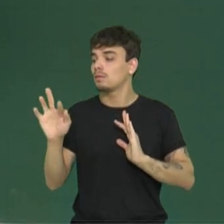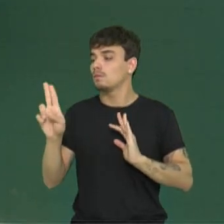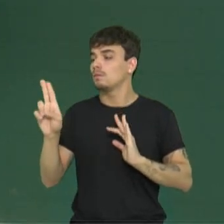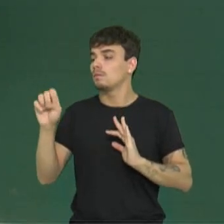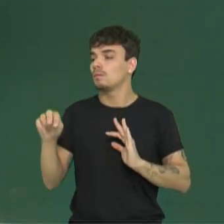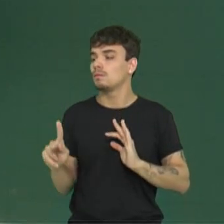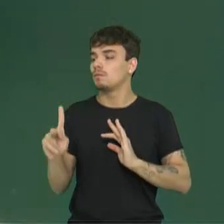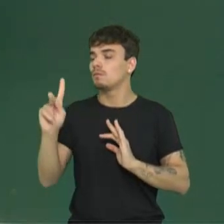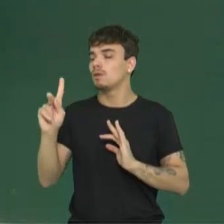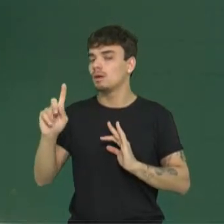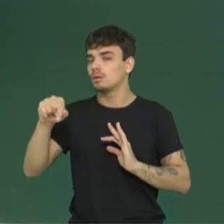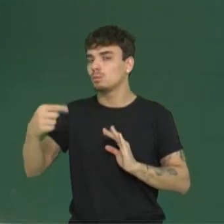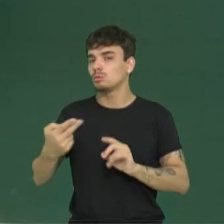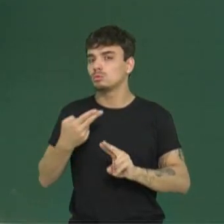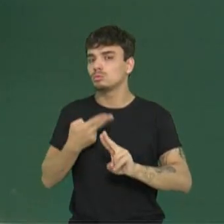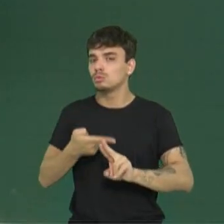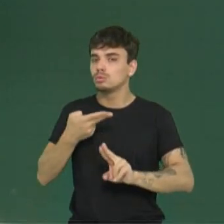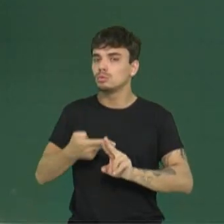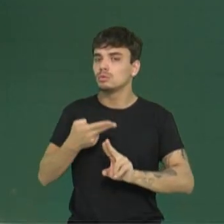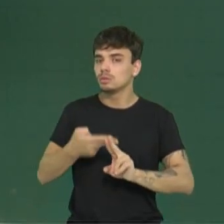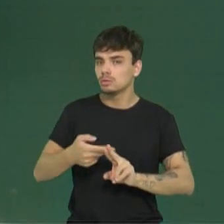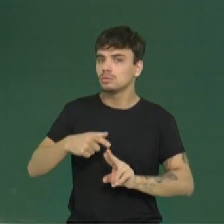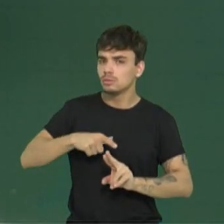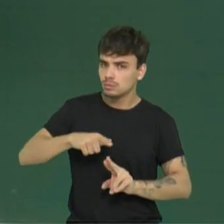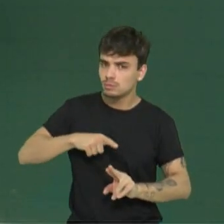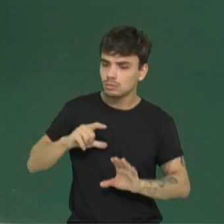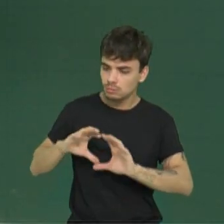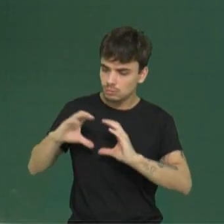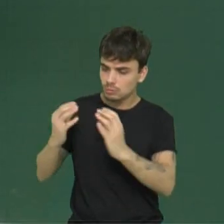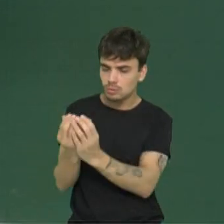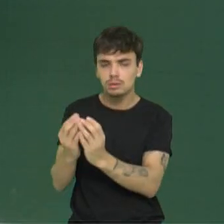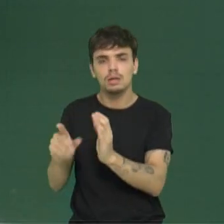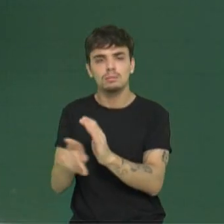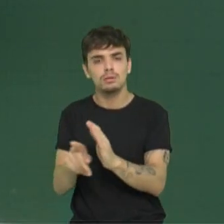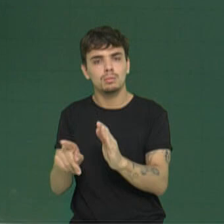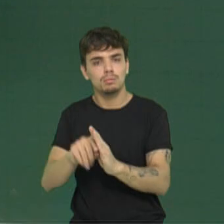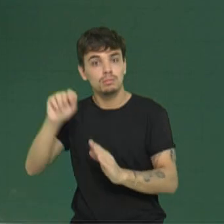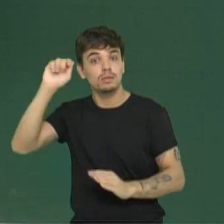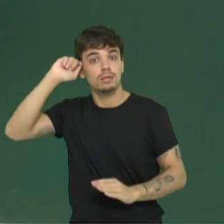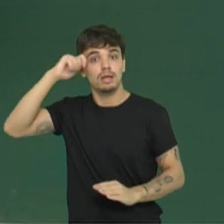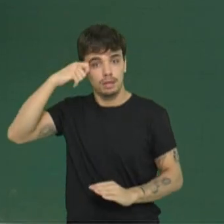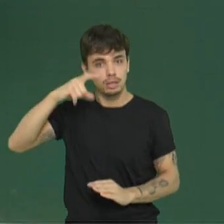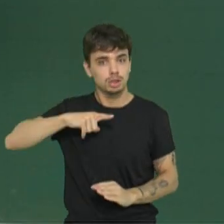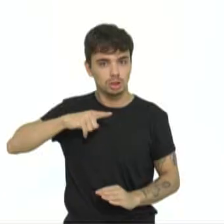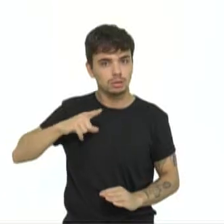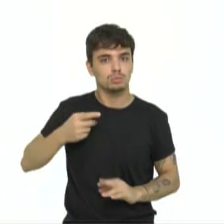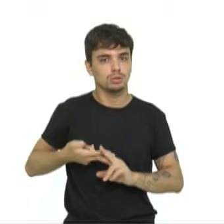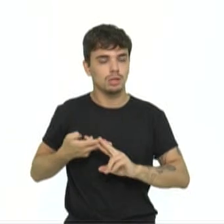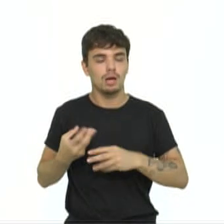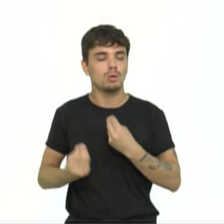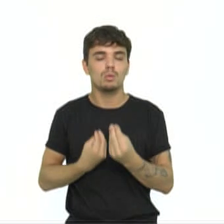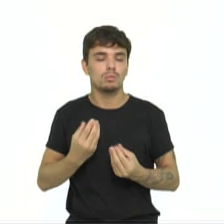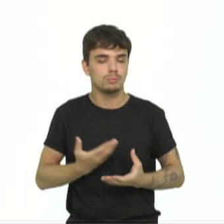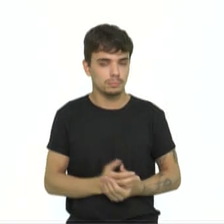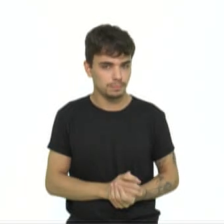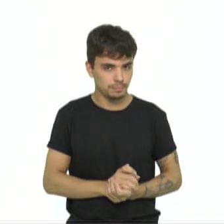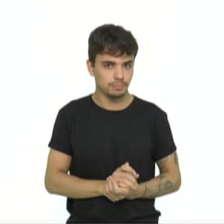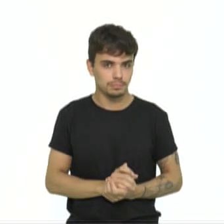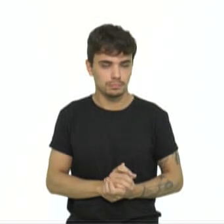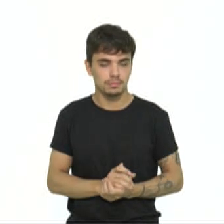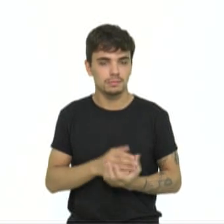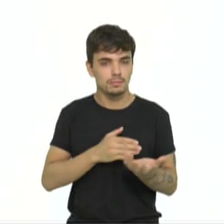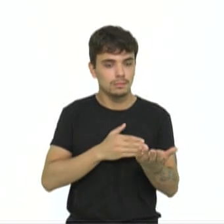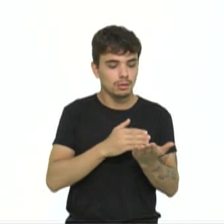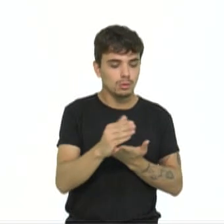ter a partir do uso que os que, né, que a comunidade negra nos Estados Unidos deu para ela? Vamos ver? Olha só. Passou